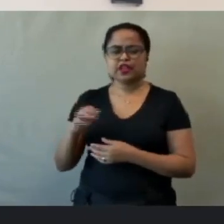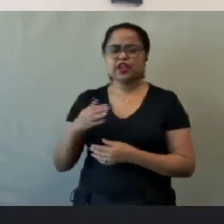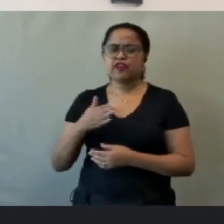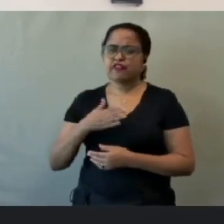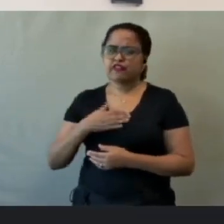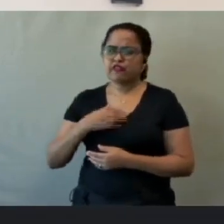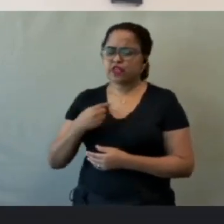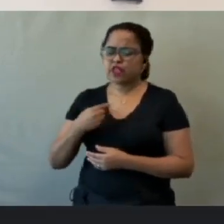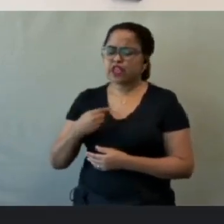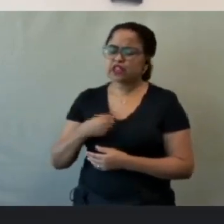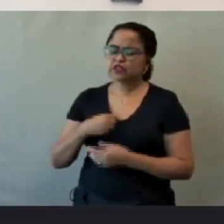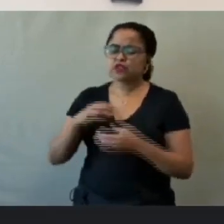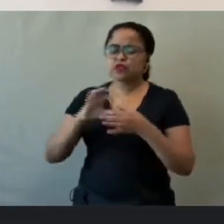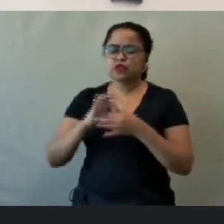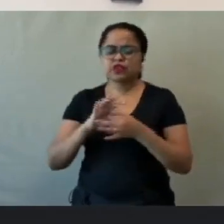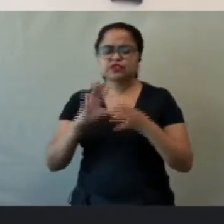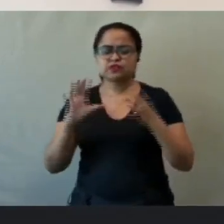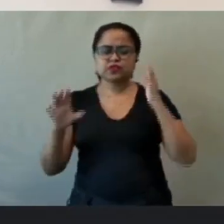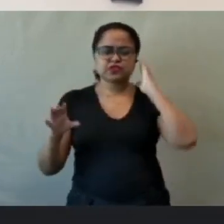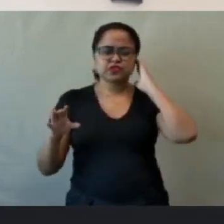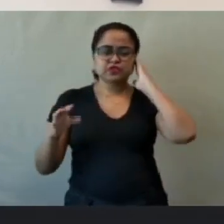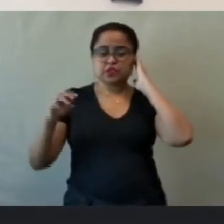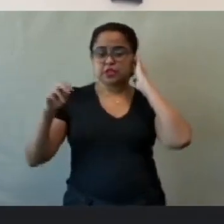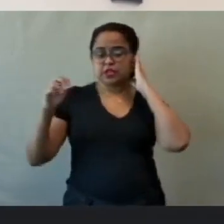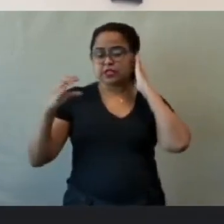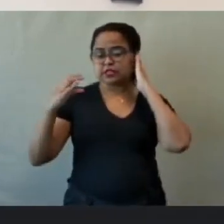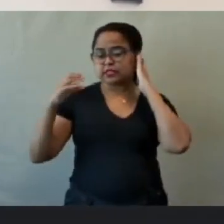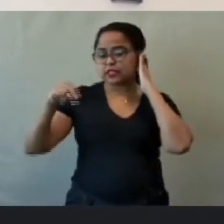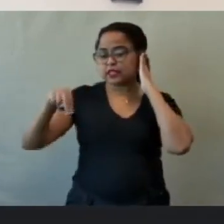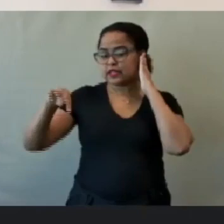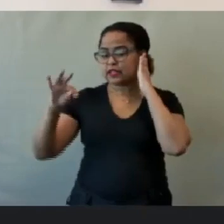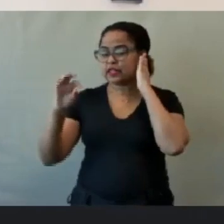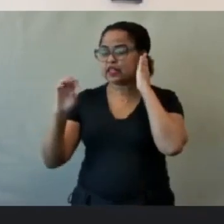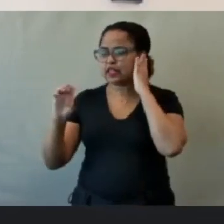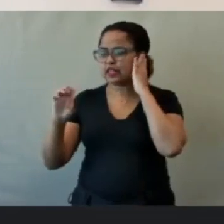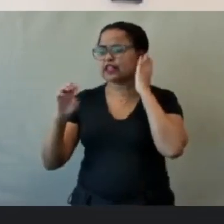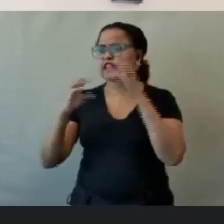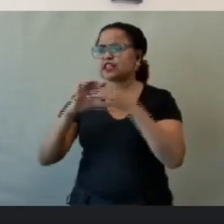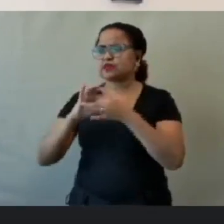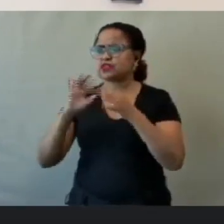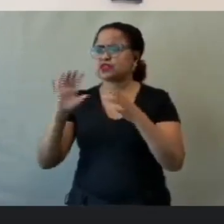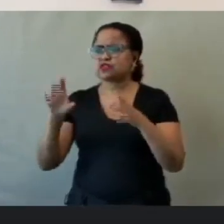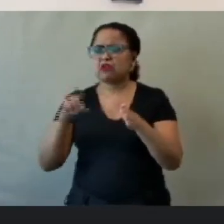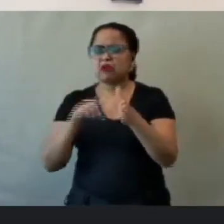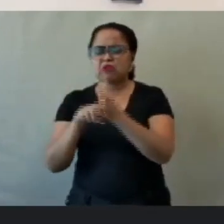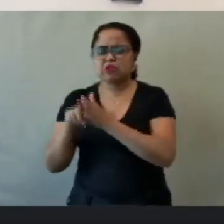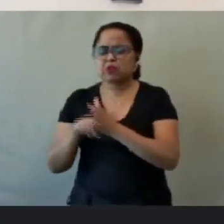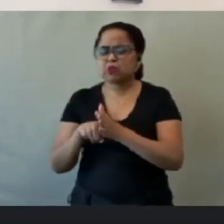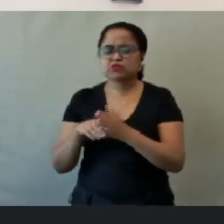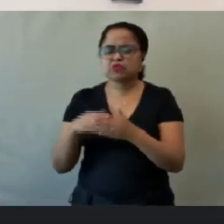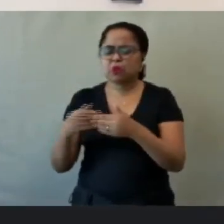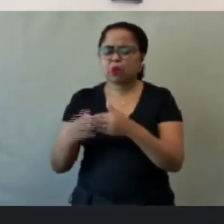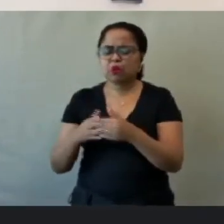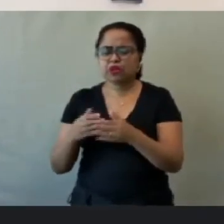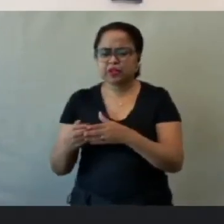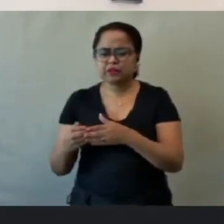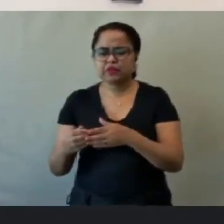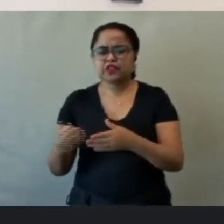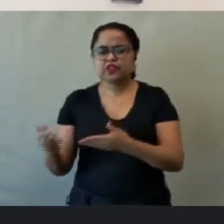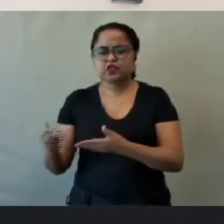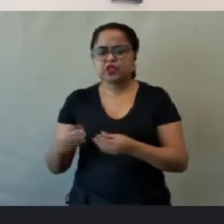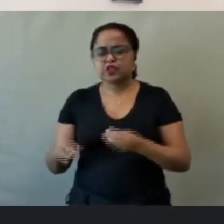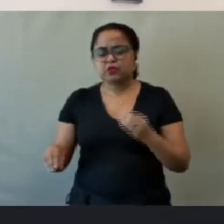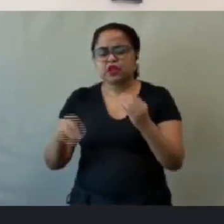disposição, coloca a CNTE à disposição para qualquer dúvida, qualquer questionamento, e estamos aqui para contribuir com todo o